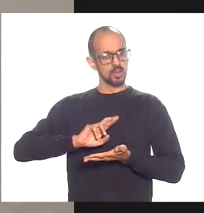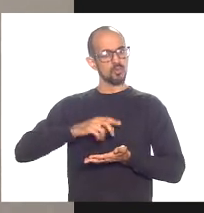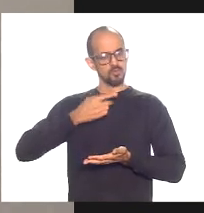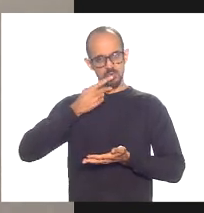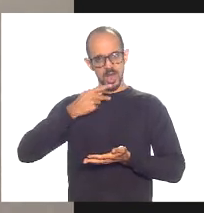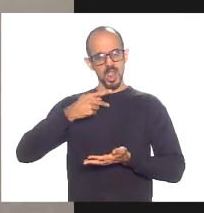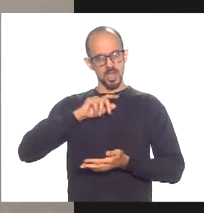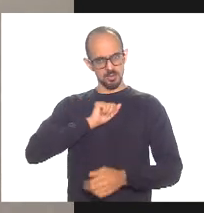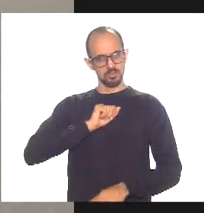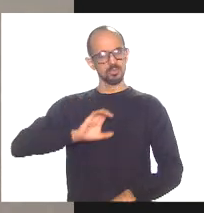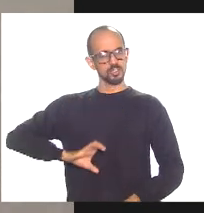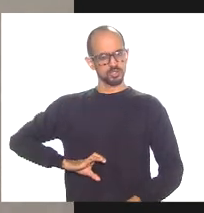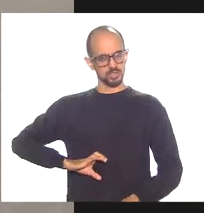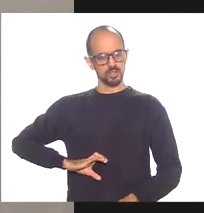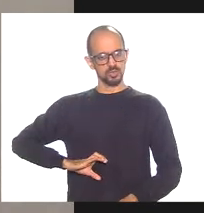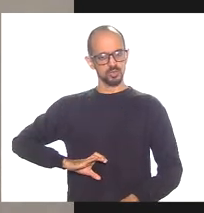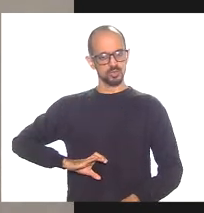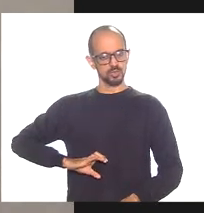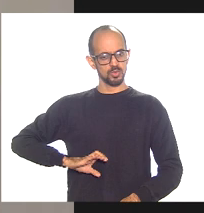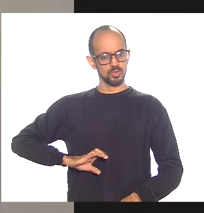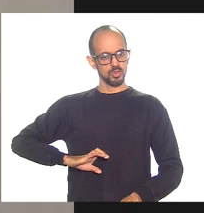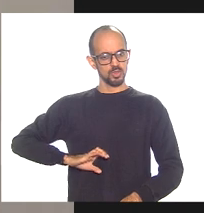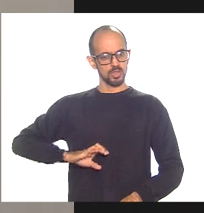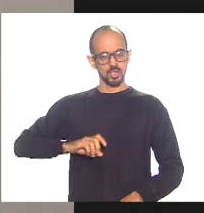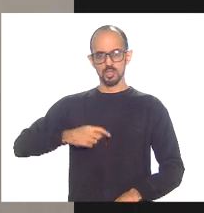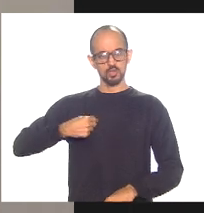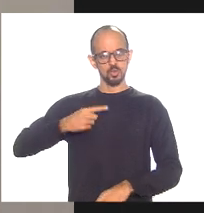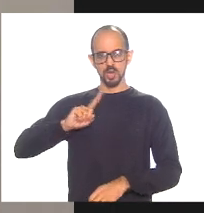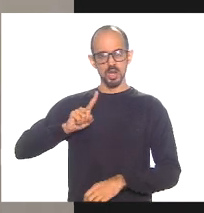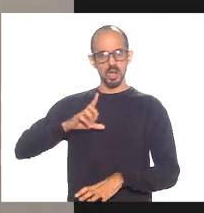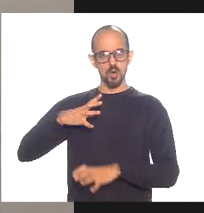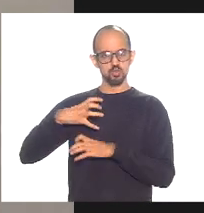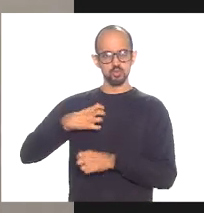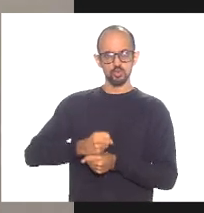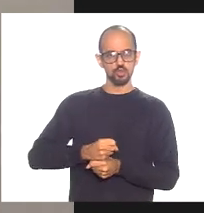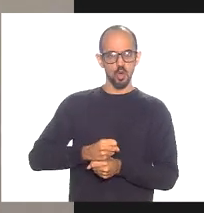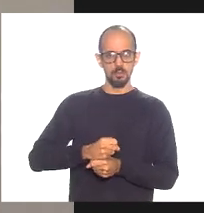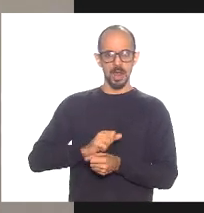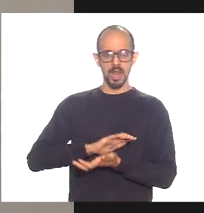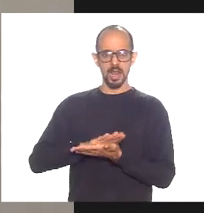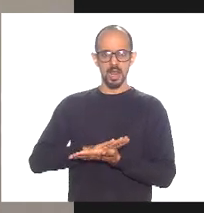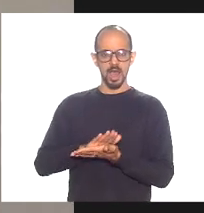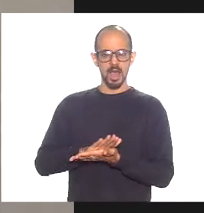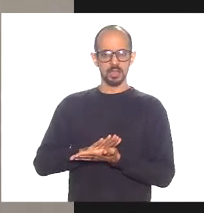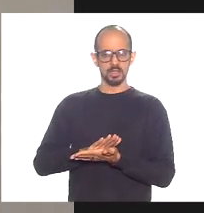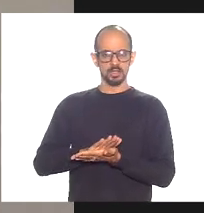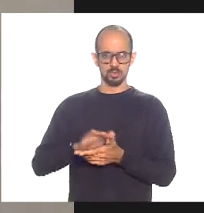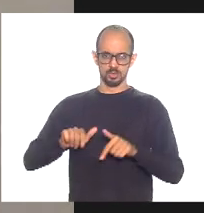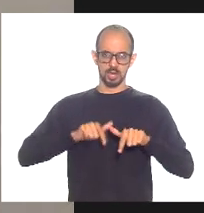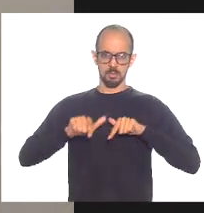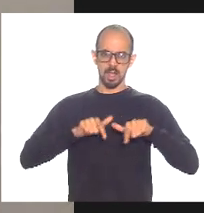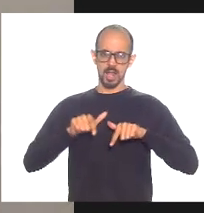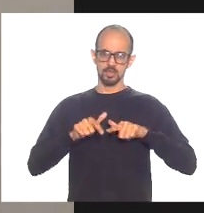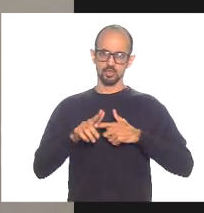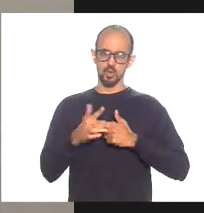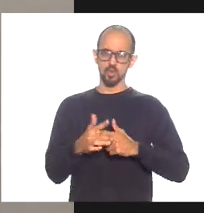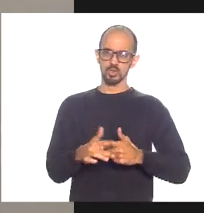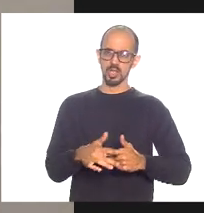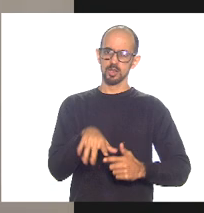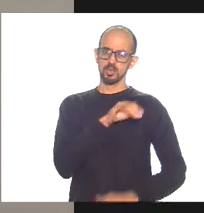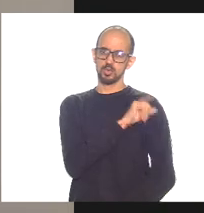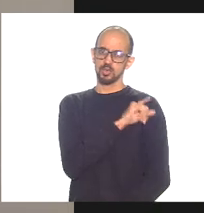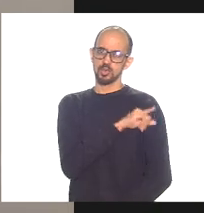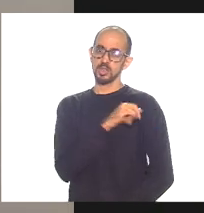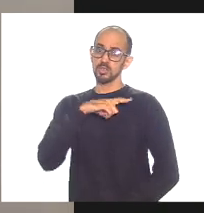presidente André Siciliano. Isso não soma nada para a construção e reedificação do Rio de Janeiro, até porque corre risco